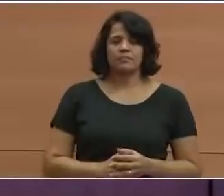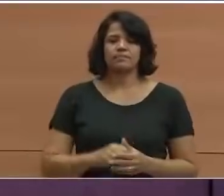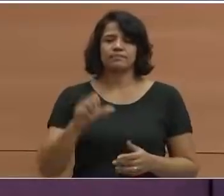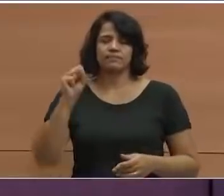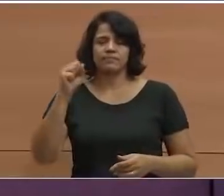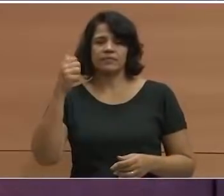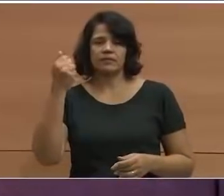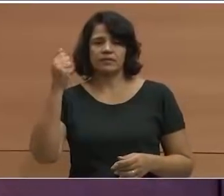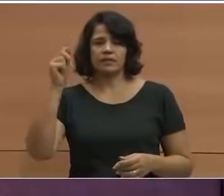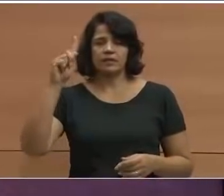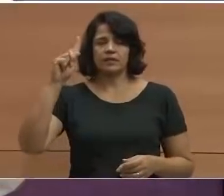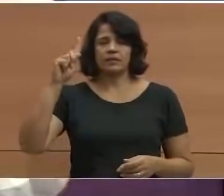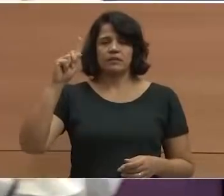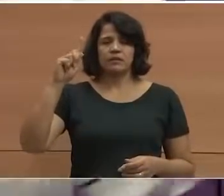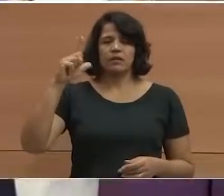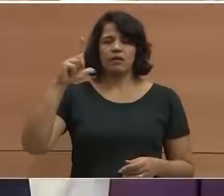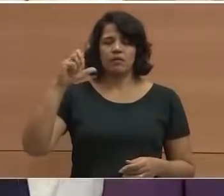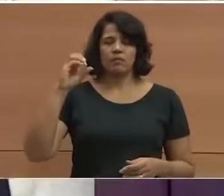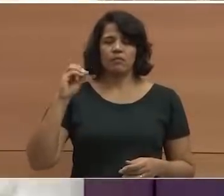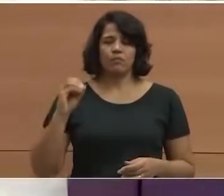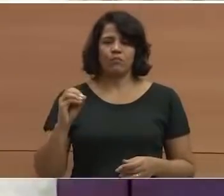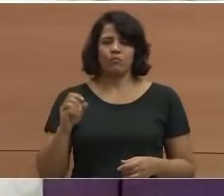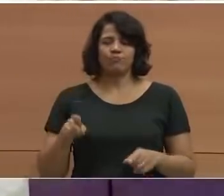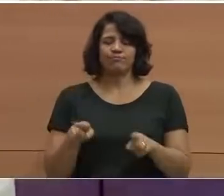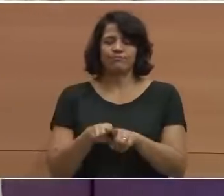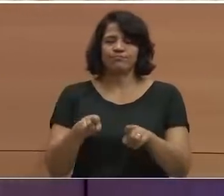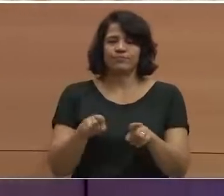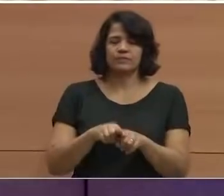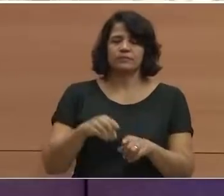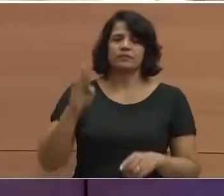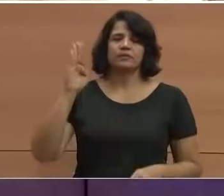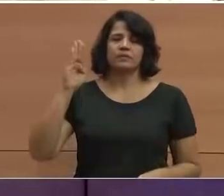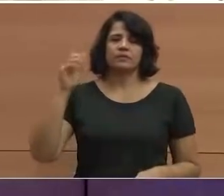chamado. Irmãos, vocês entenderam a sequência da coisa?